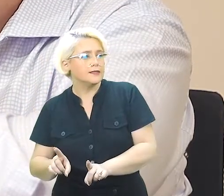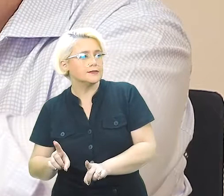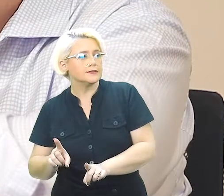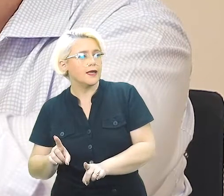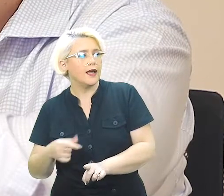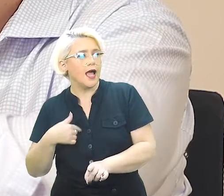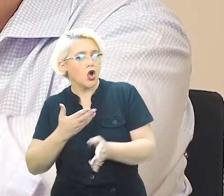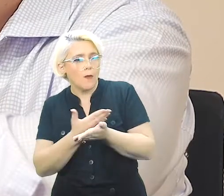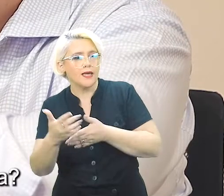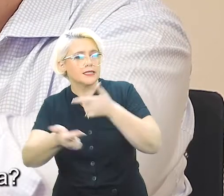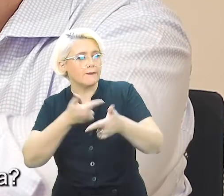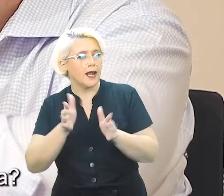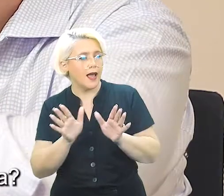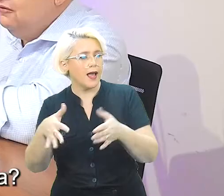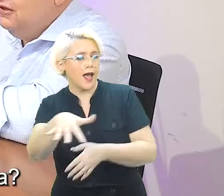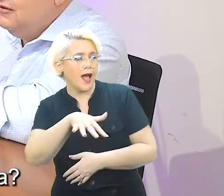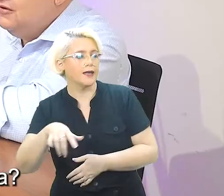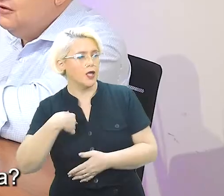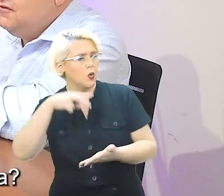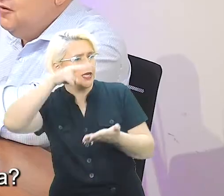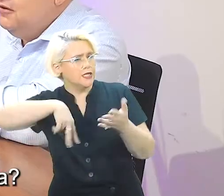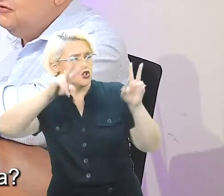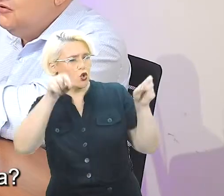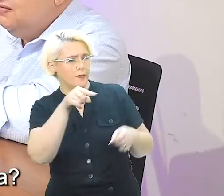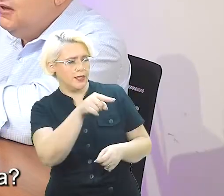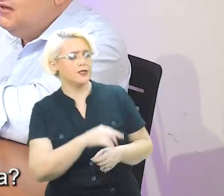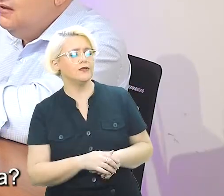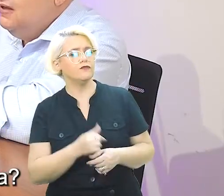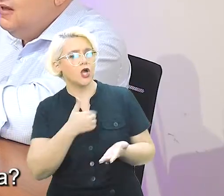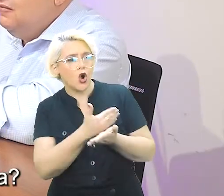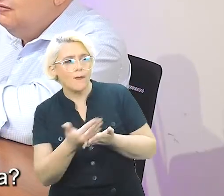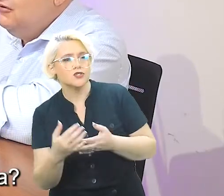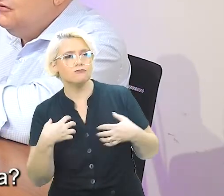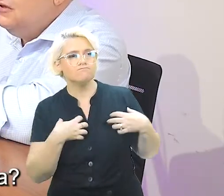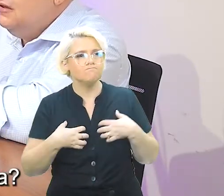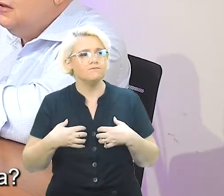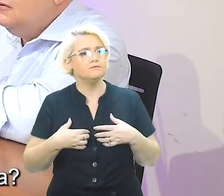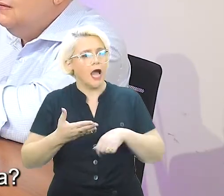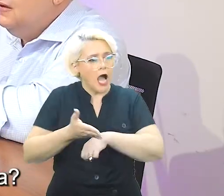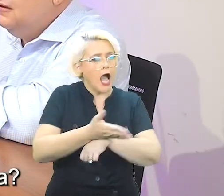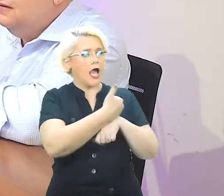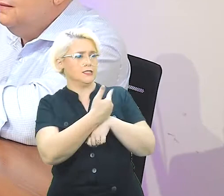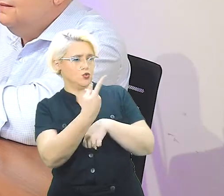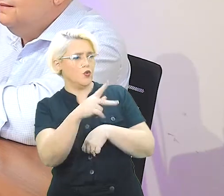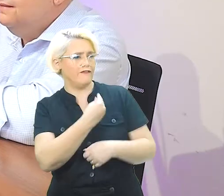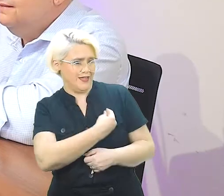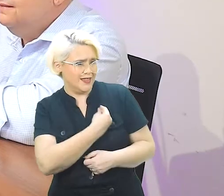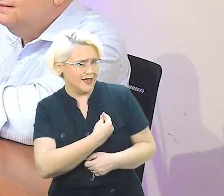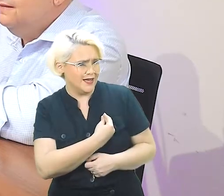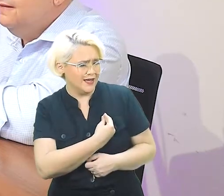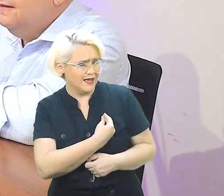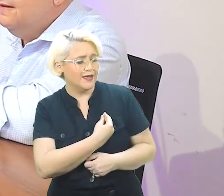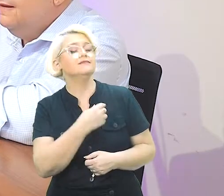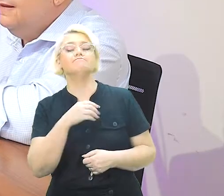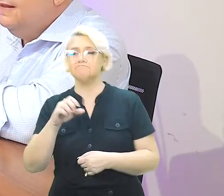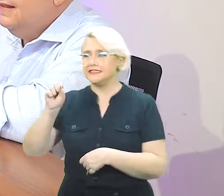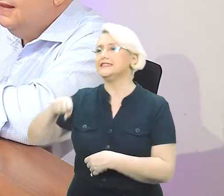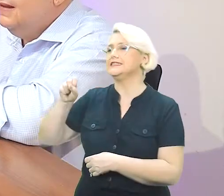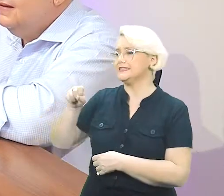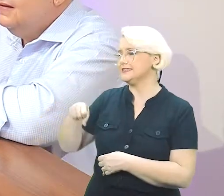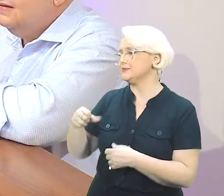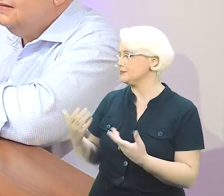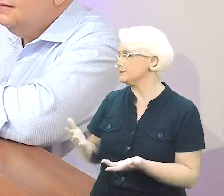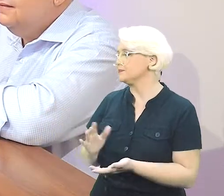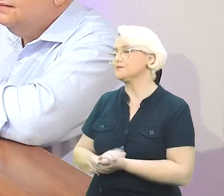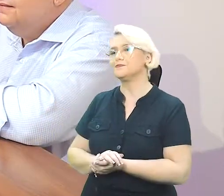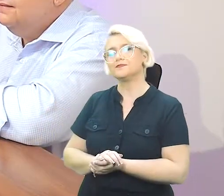a se dedicar a isso? Porque, pelo que eu li a seu respeito, isso começa também muito cedo na sua vida. Sim.